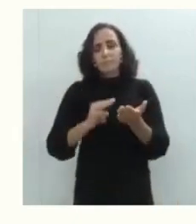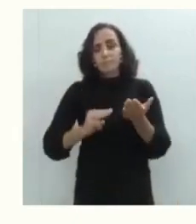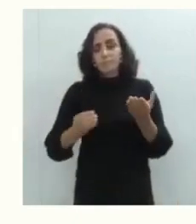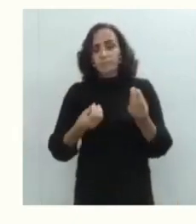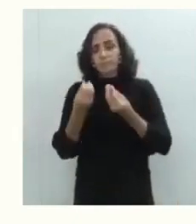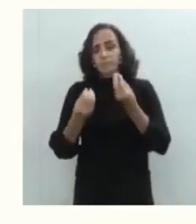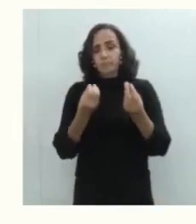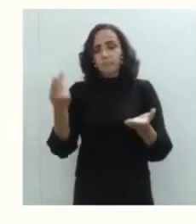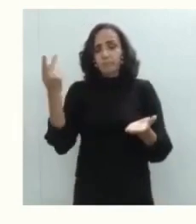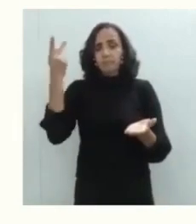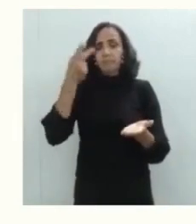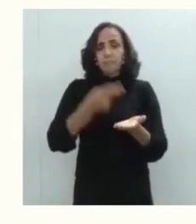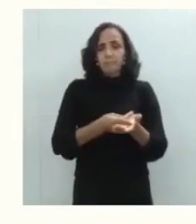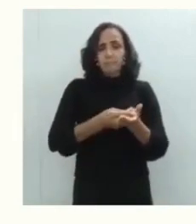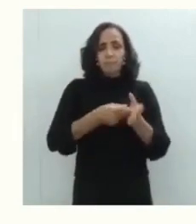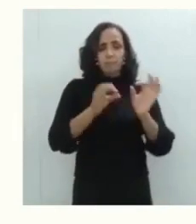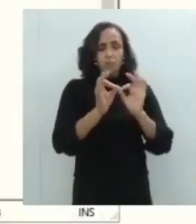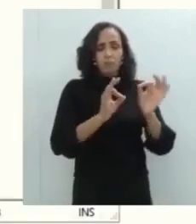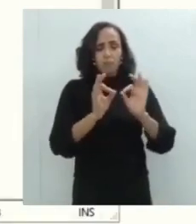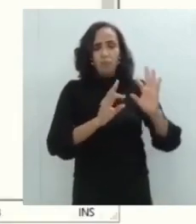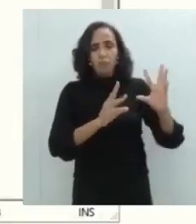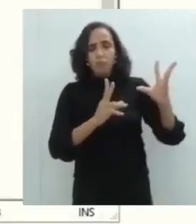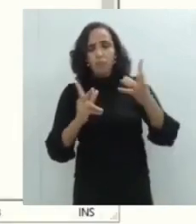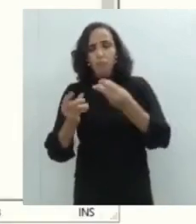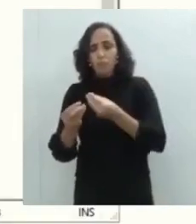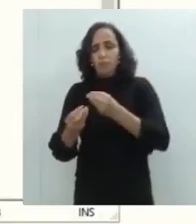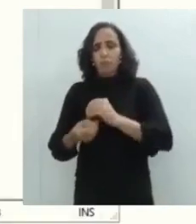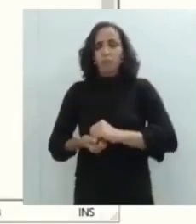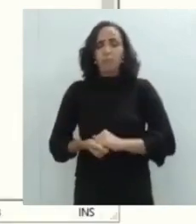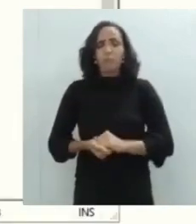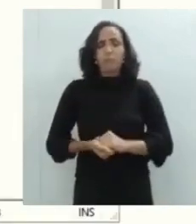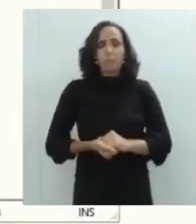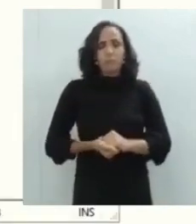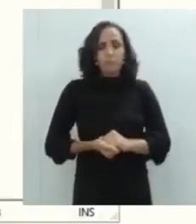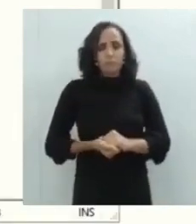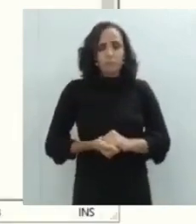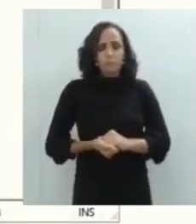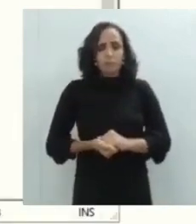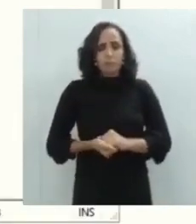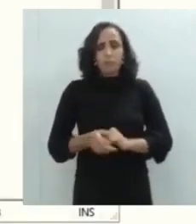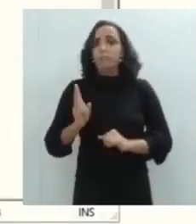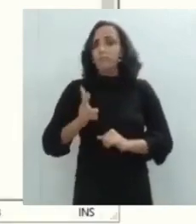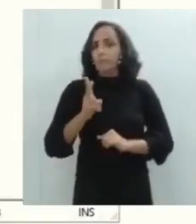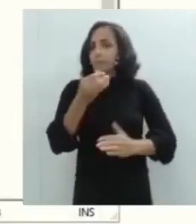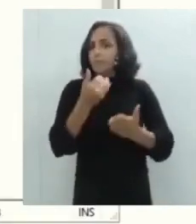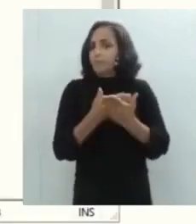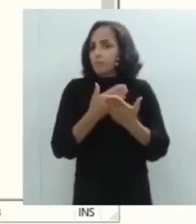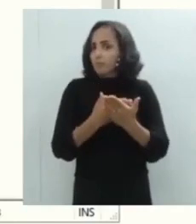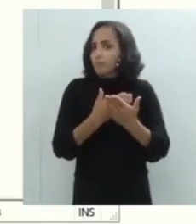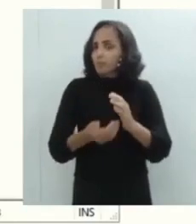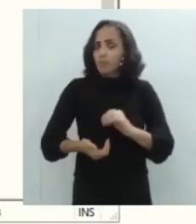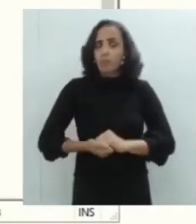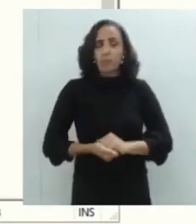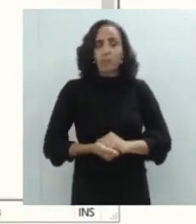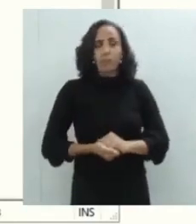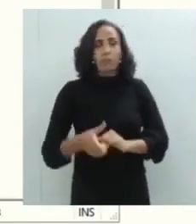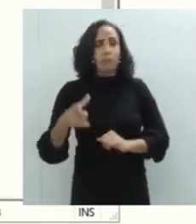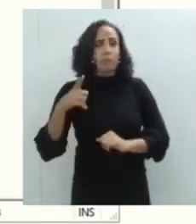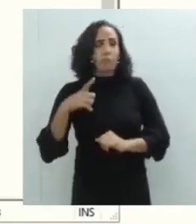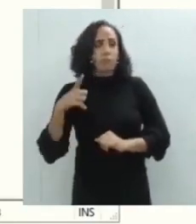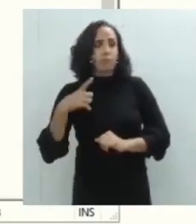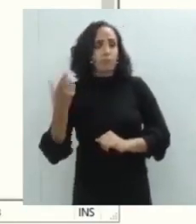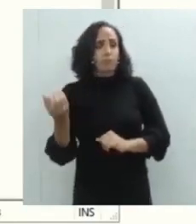utiliza formulários, a gente utiliza o método post. Vamos lá. Temos a variável